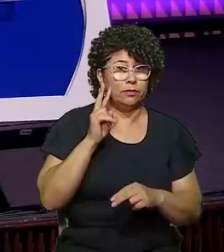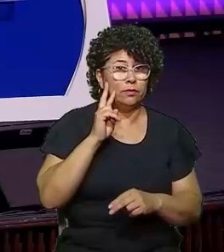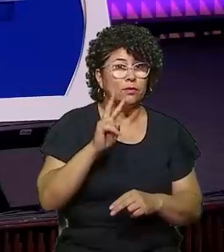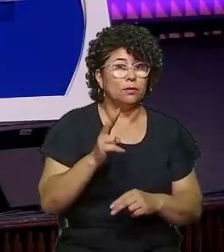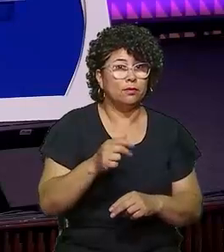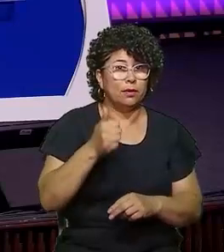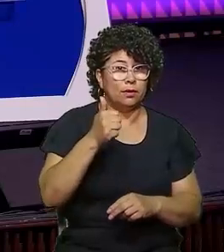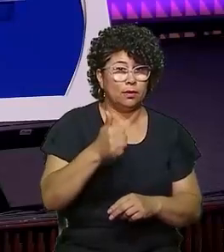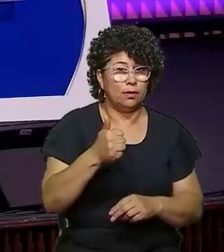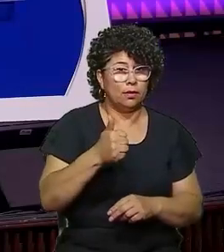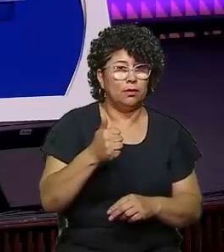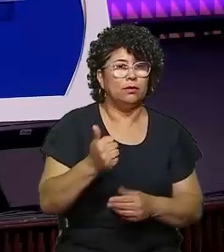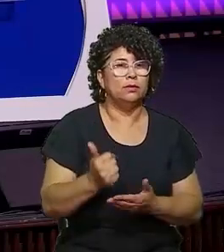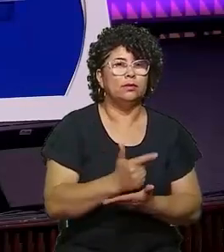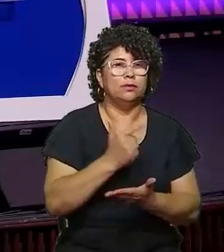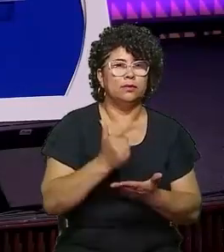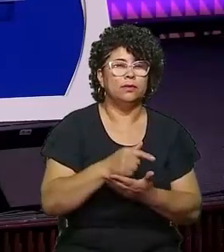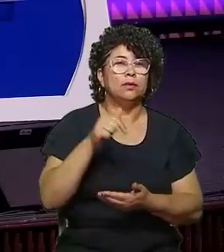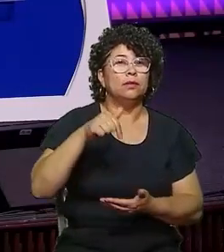presente para mim? Claro.